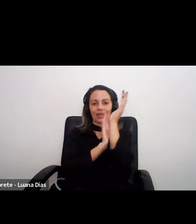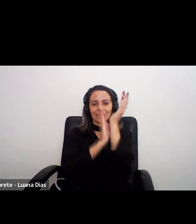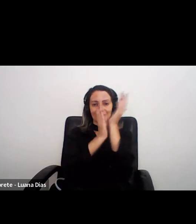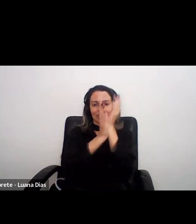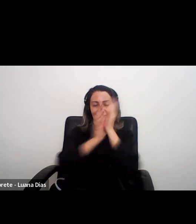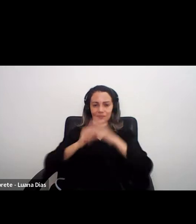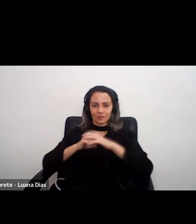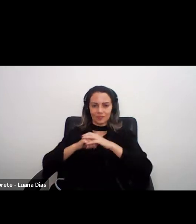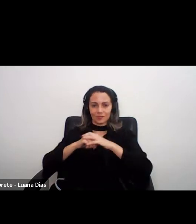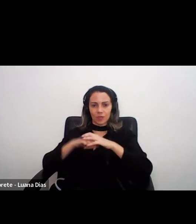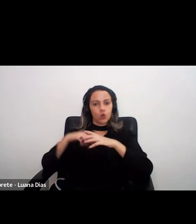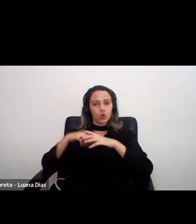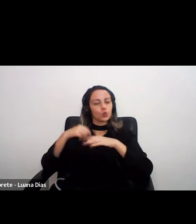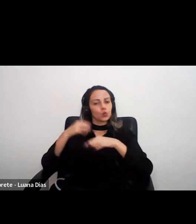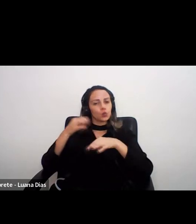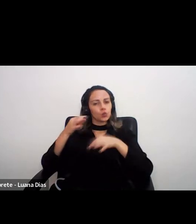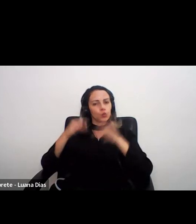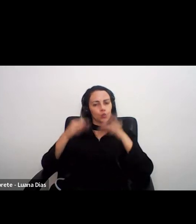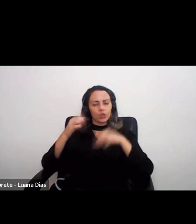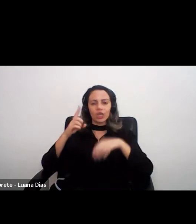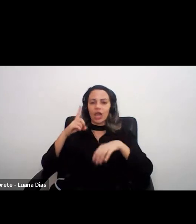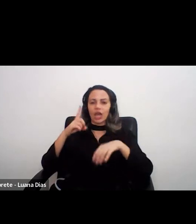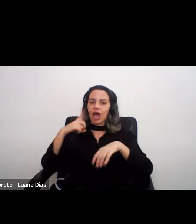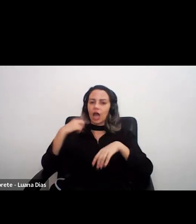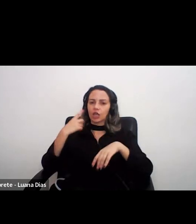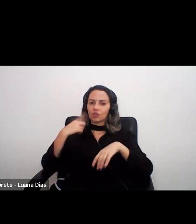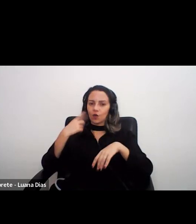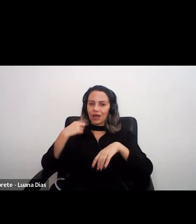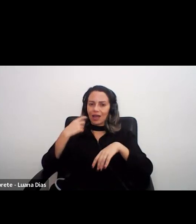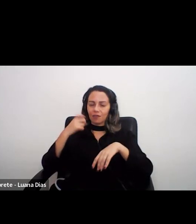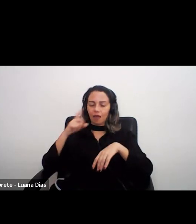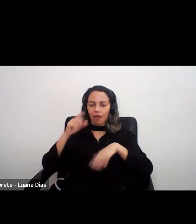o advogado, eles são profissionais